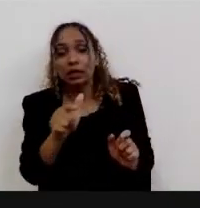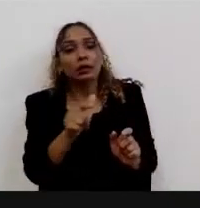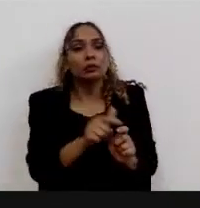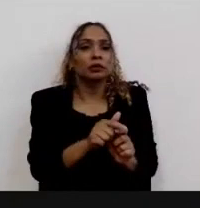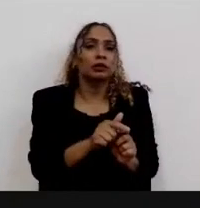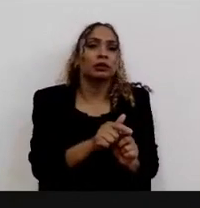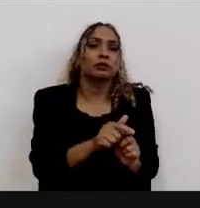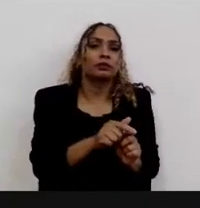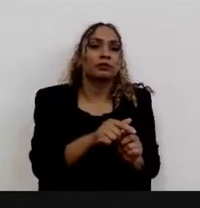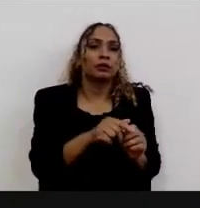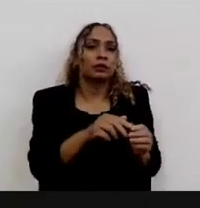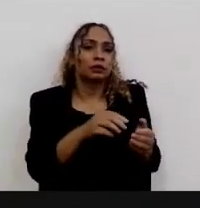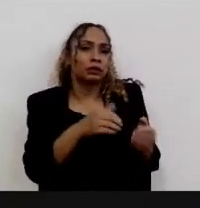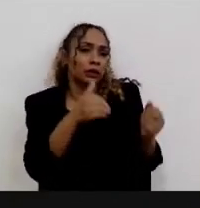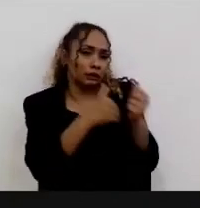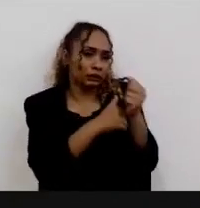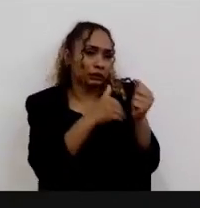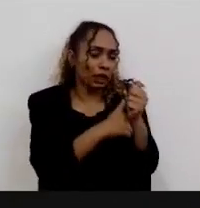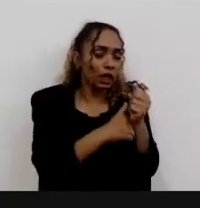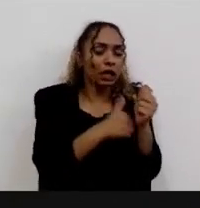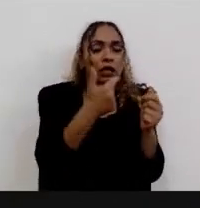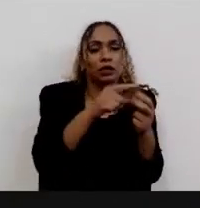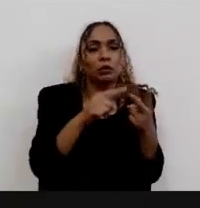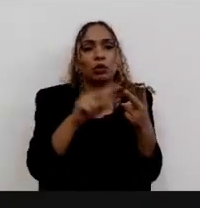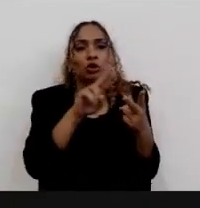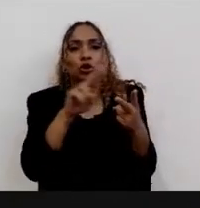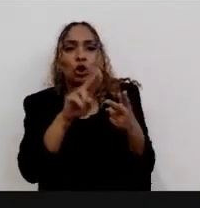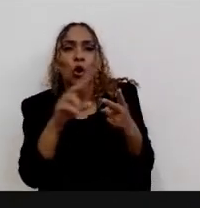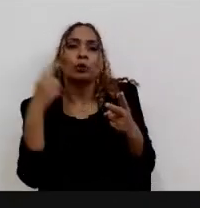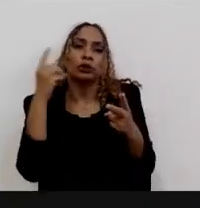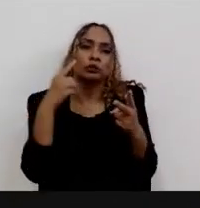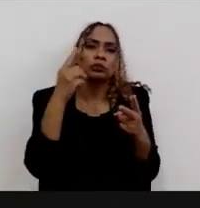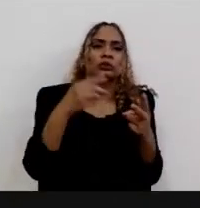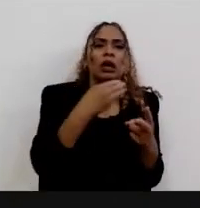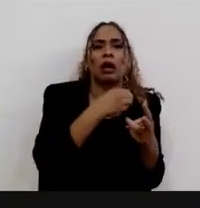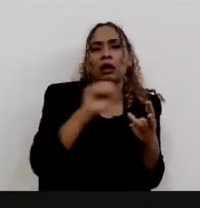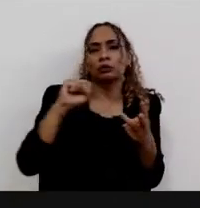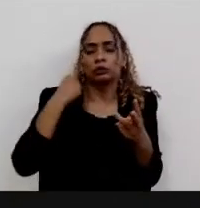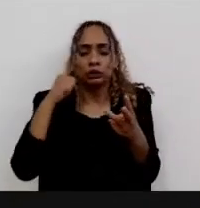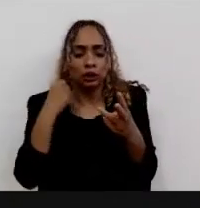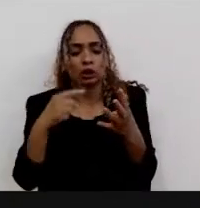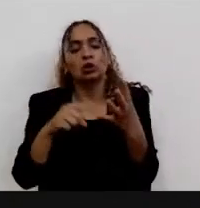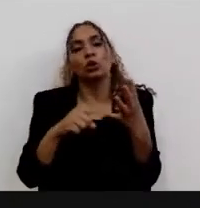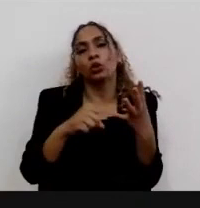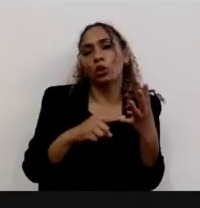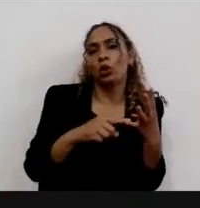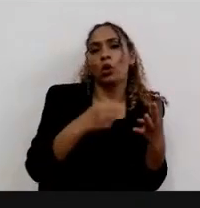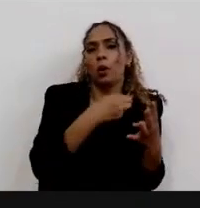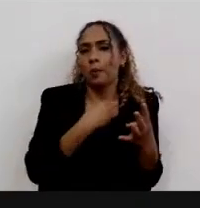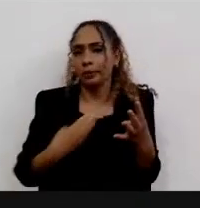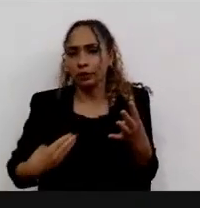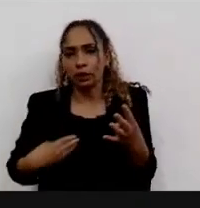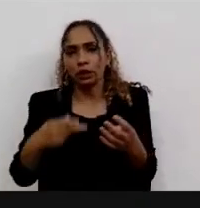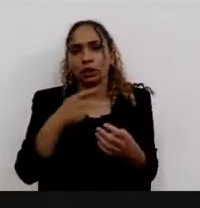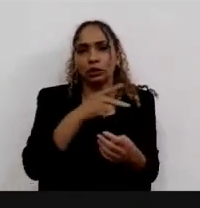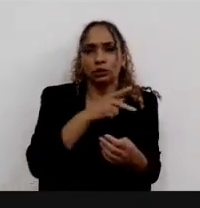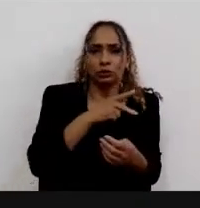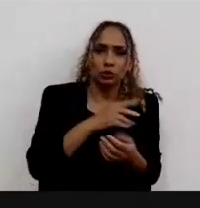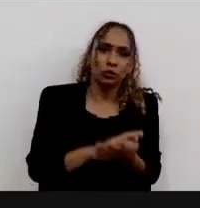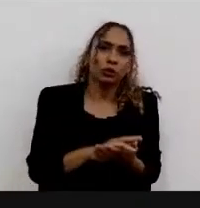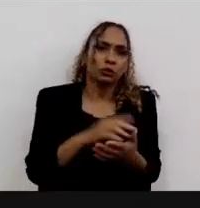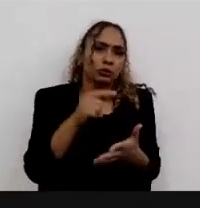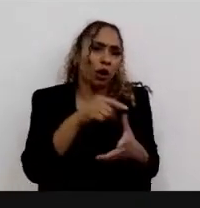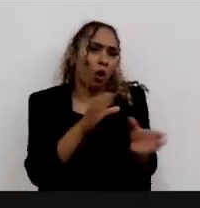stop words, depois jargões legislativos, nomes dos deputados, senadores, governadores, prefeito, ministro, né, a parte de